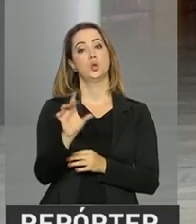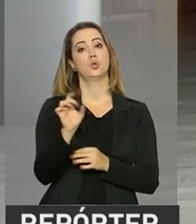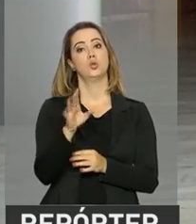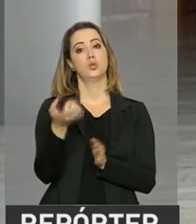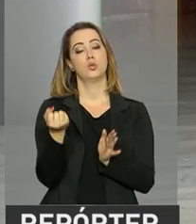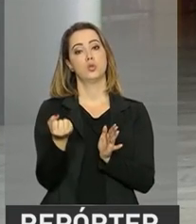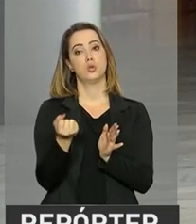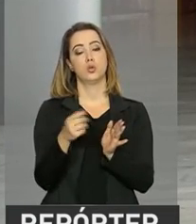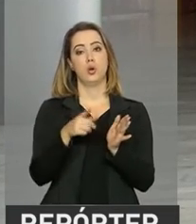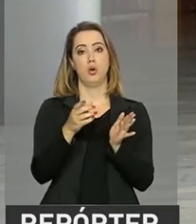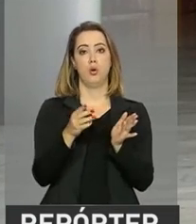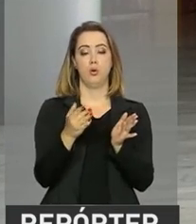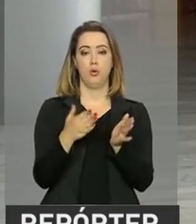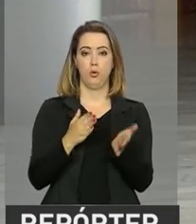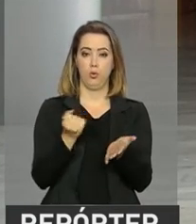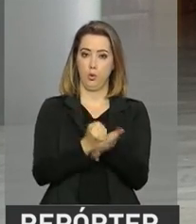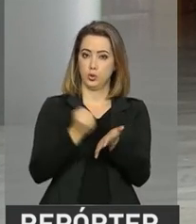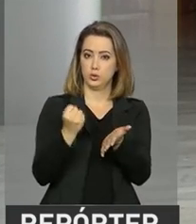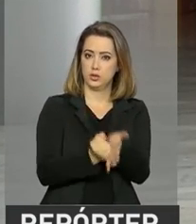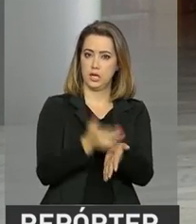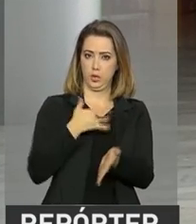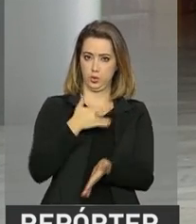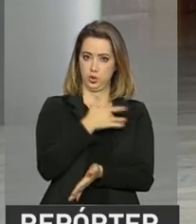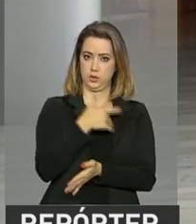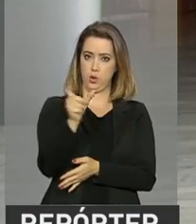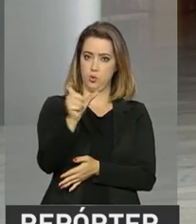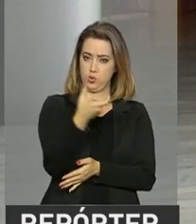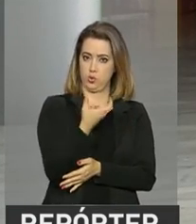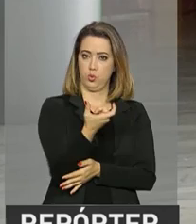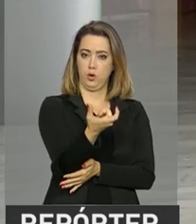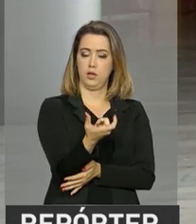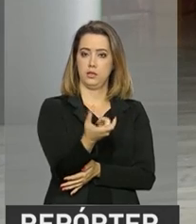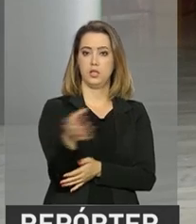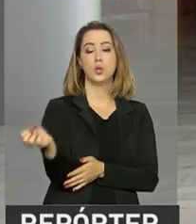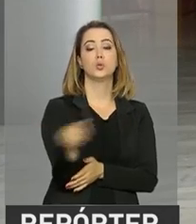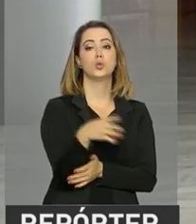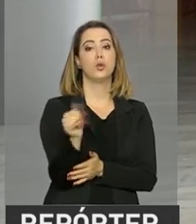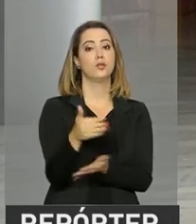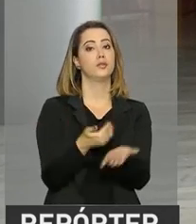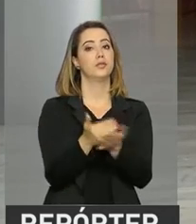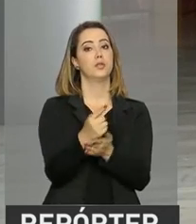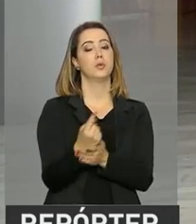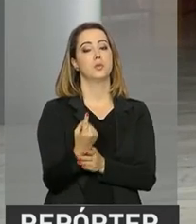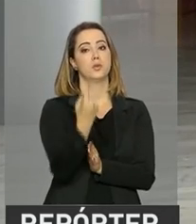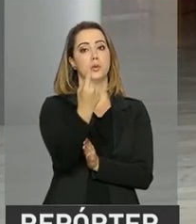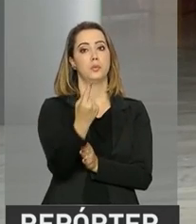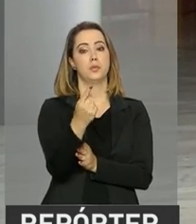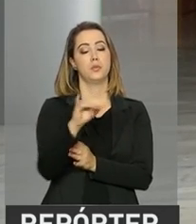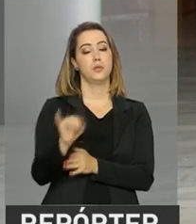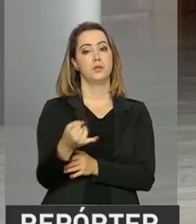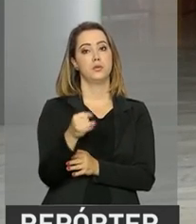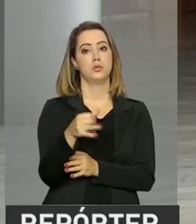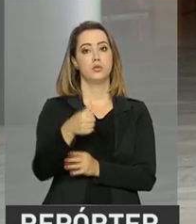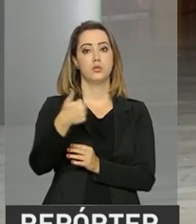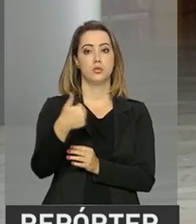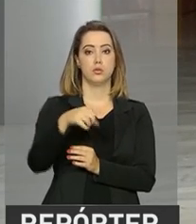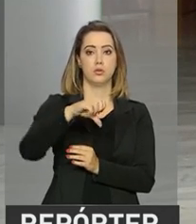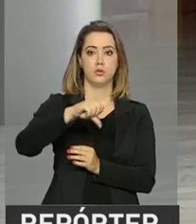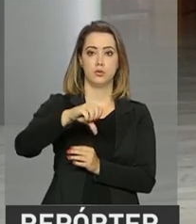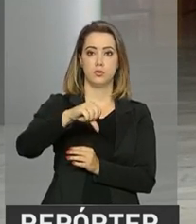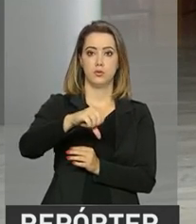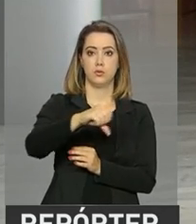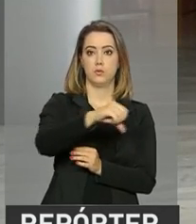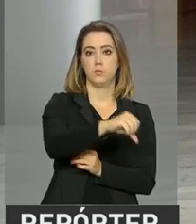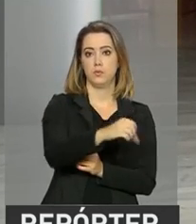planos novos, ou seja, aqueles firmados a partir do dia 1º de janeiro de 1999 e entra em